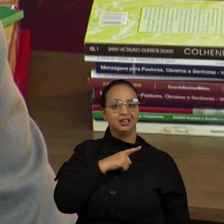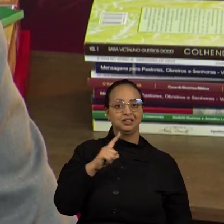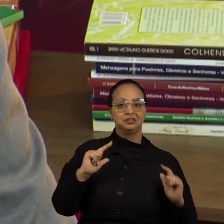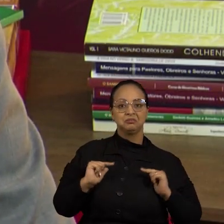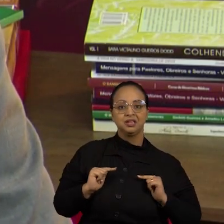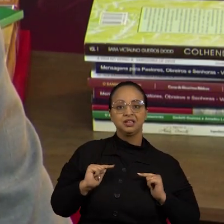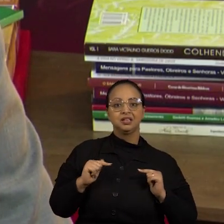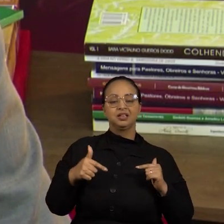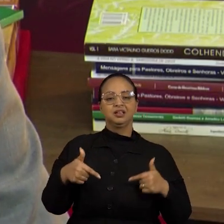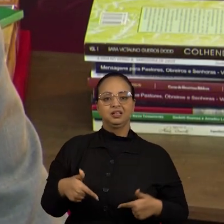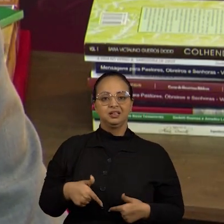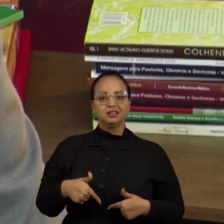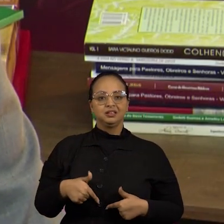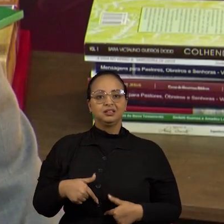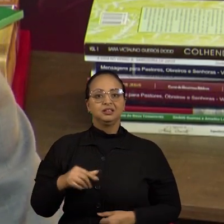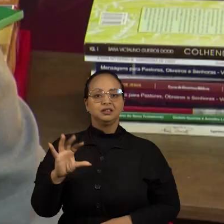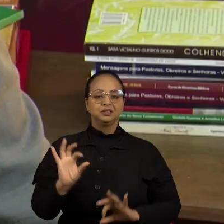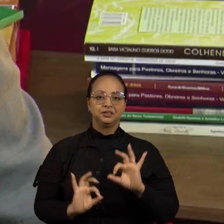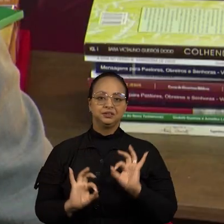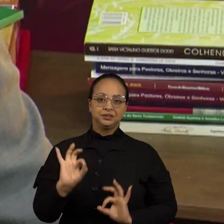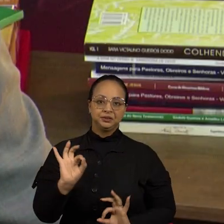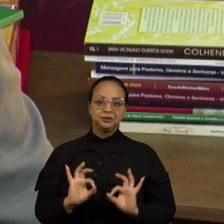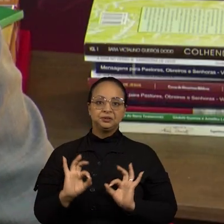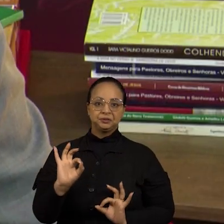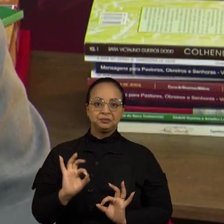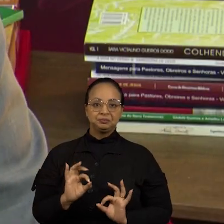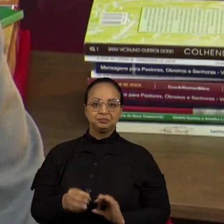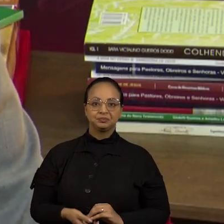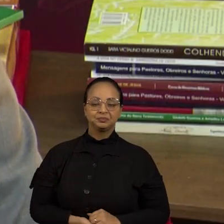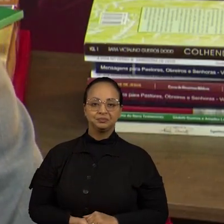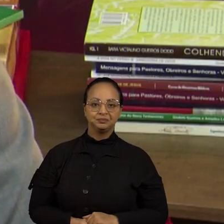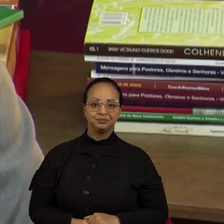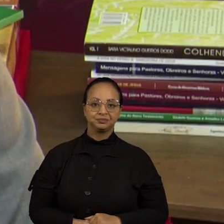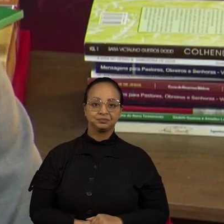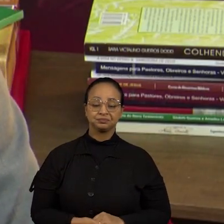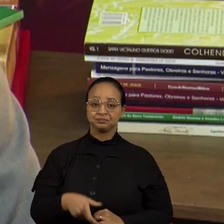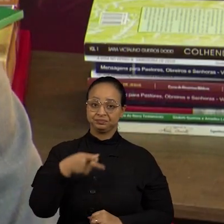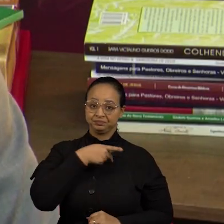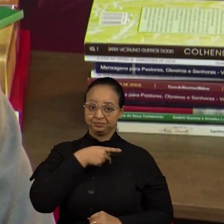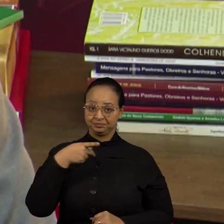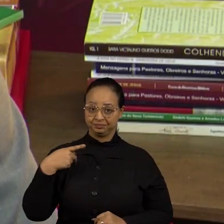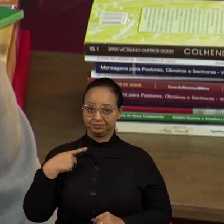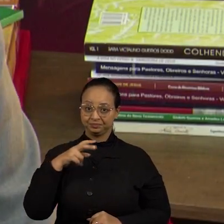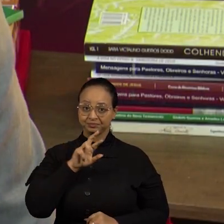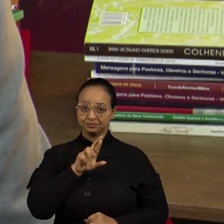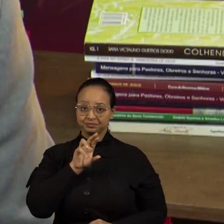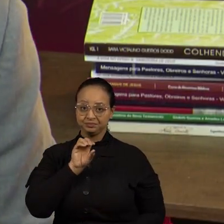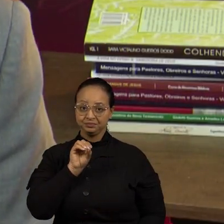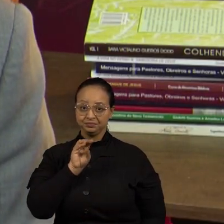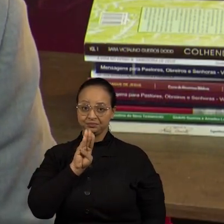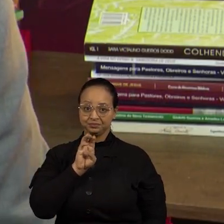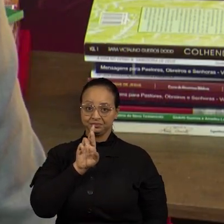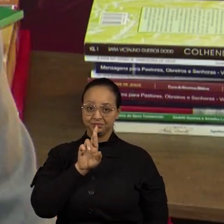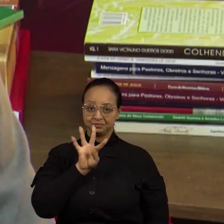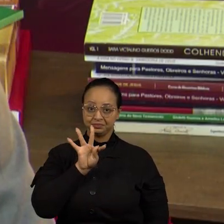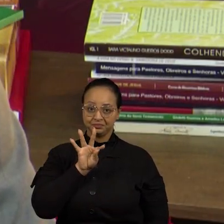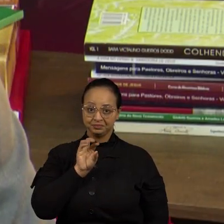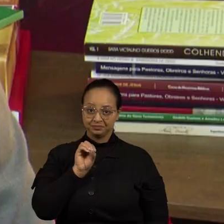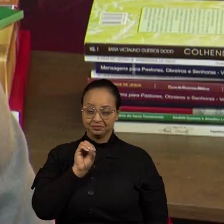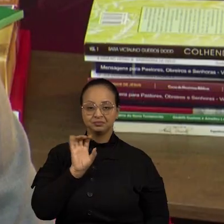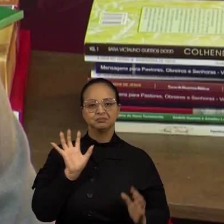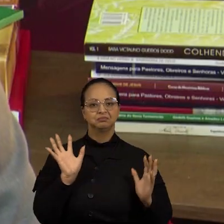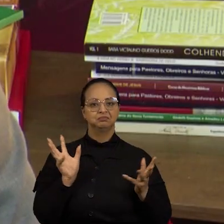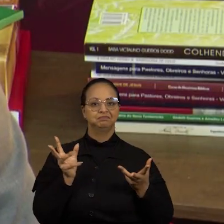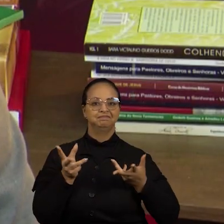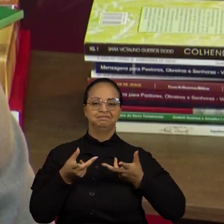da operação do Espírito Santo nas nossas vidas. Mas, pastor Roberto, é maravilhoso, né? Nós falamos aqui sobre o